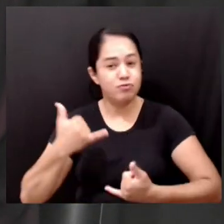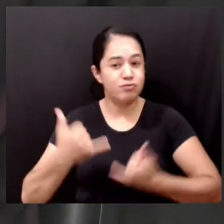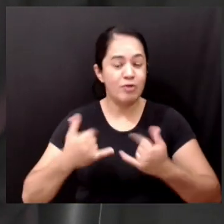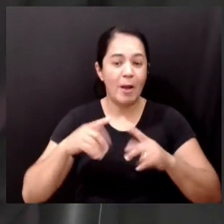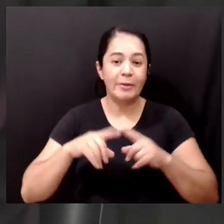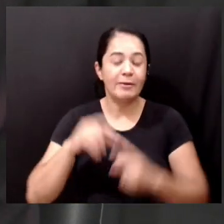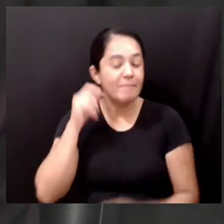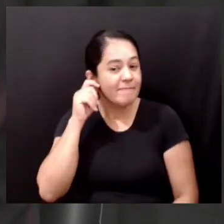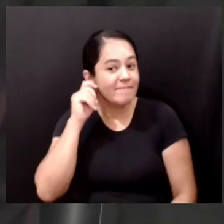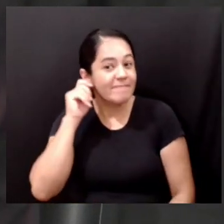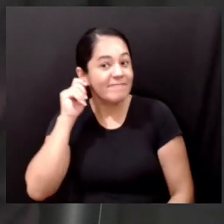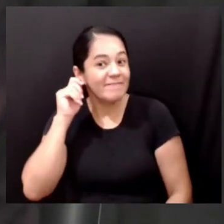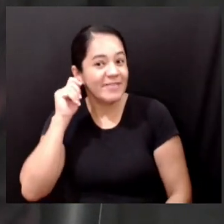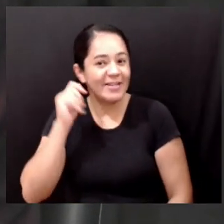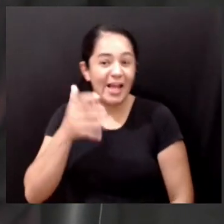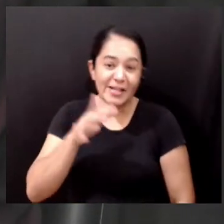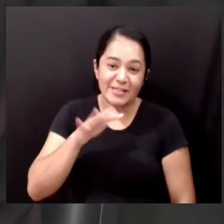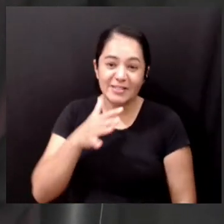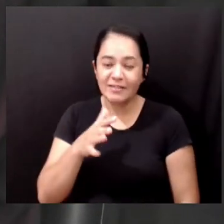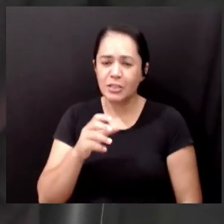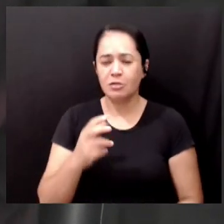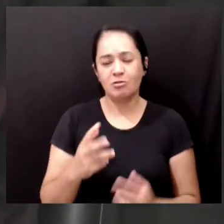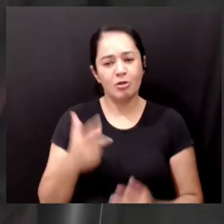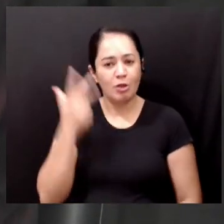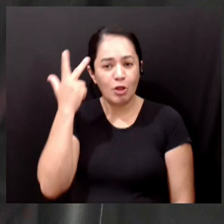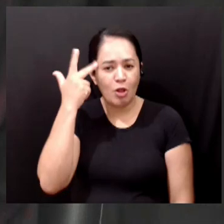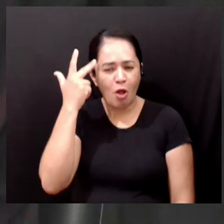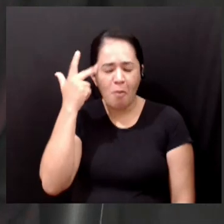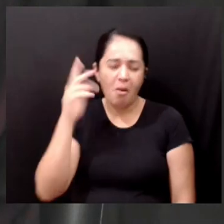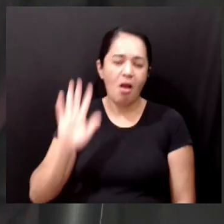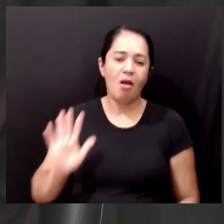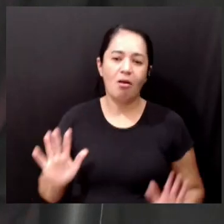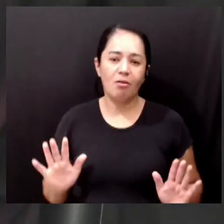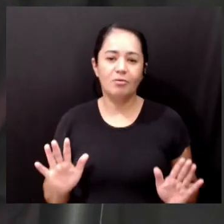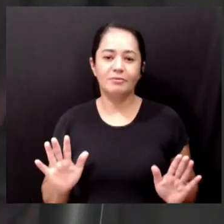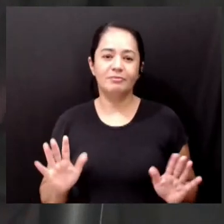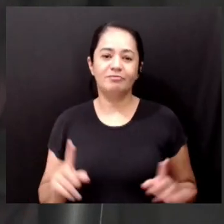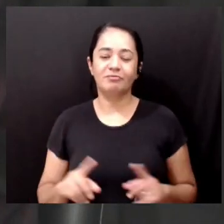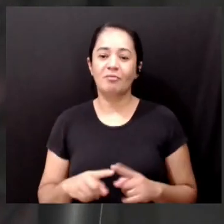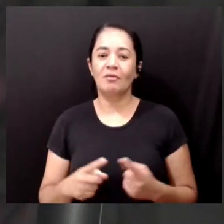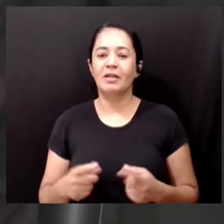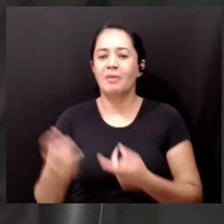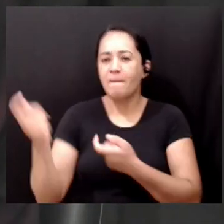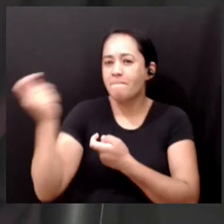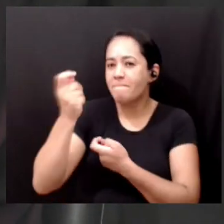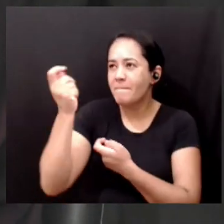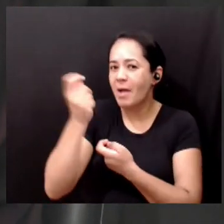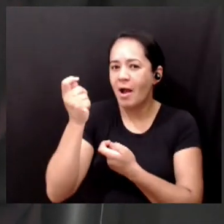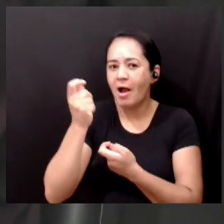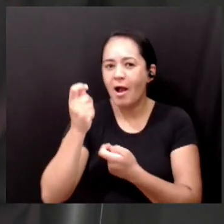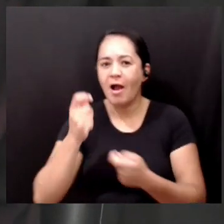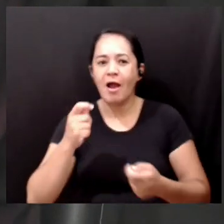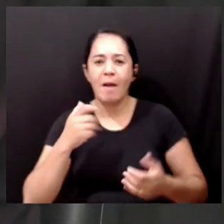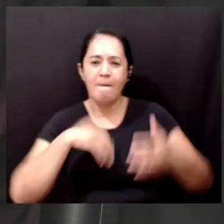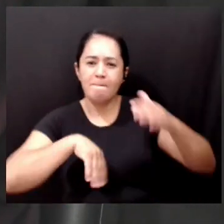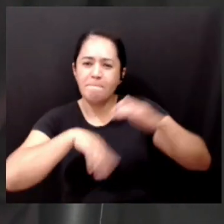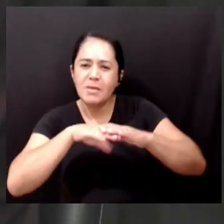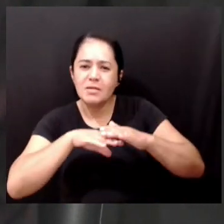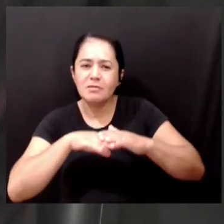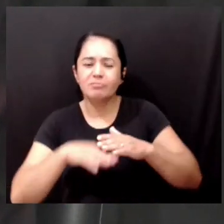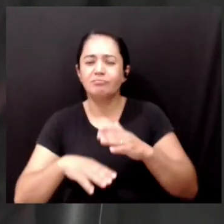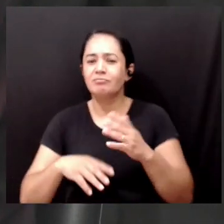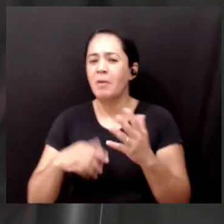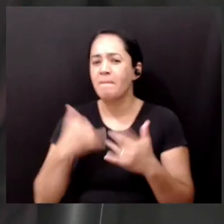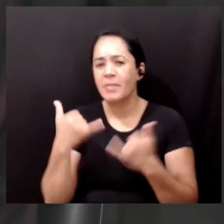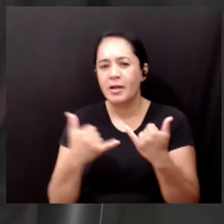quando, né? Como toda criança tem, um castiguinho ali e tal. Mas eu empinava pipa, jogava bola, jogava bets, brincava de esconde-esconde.